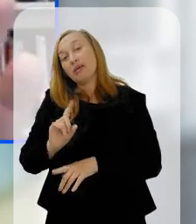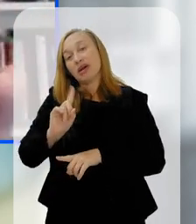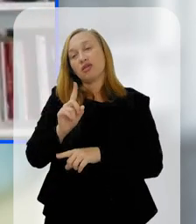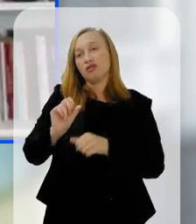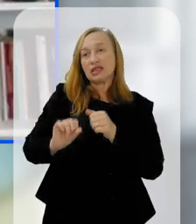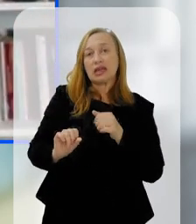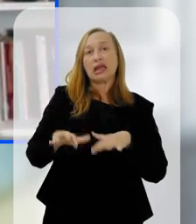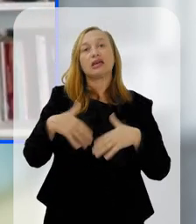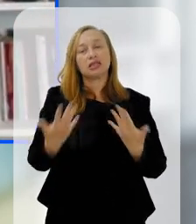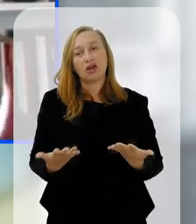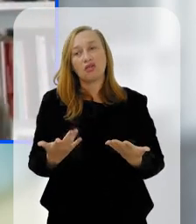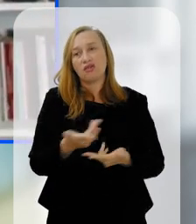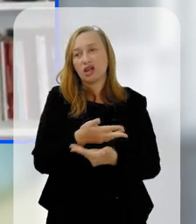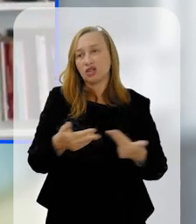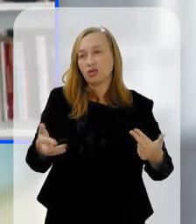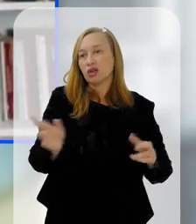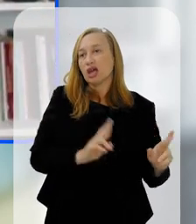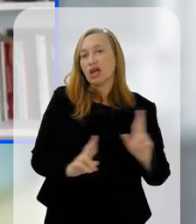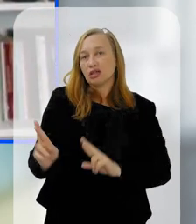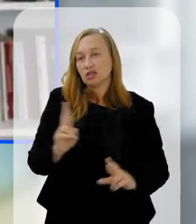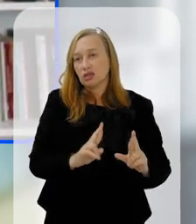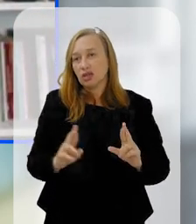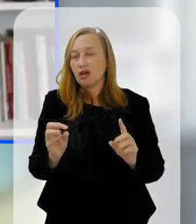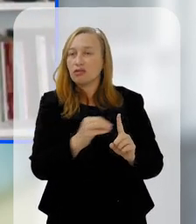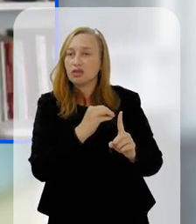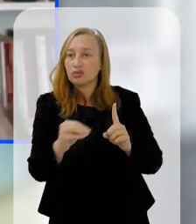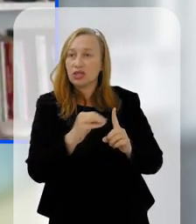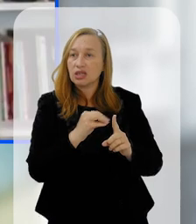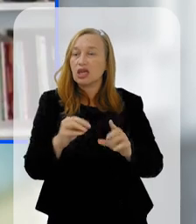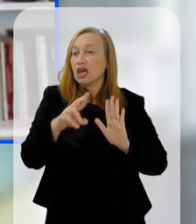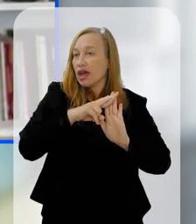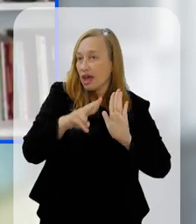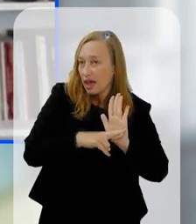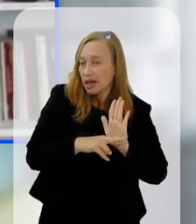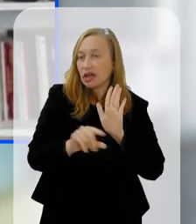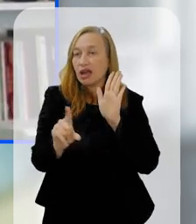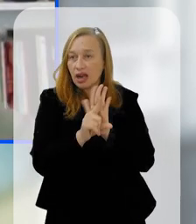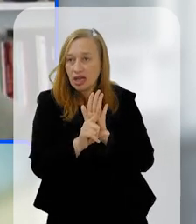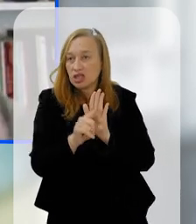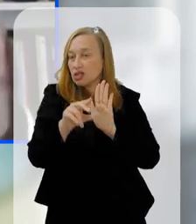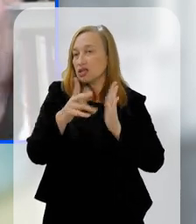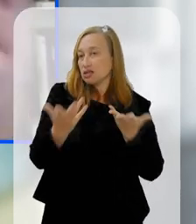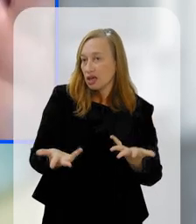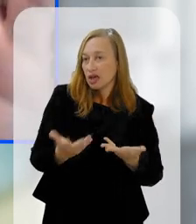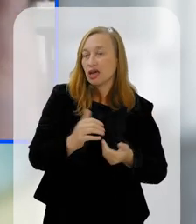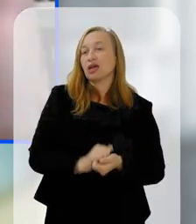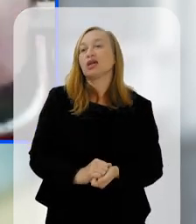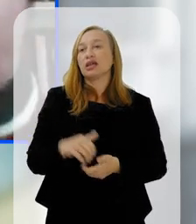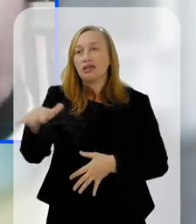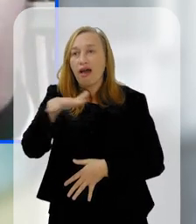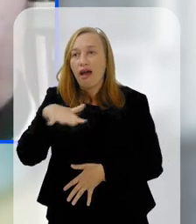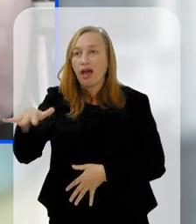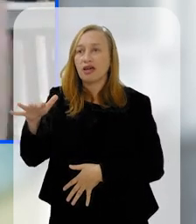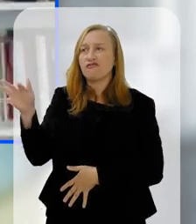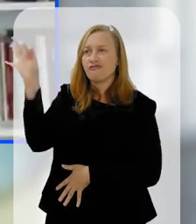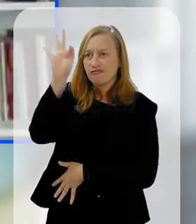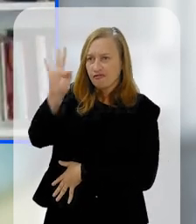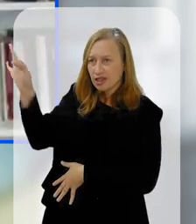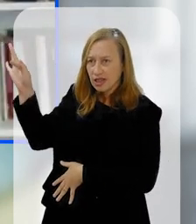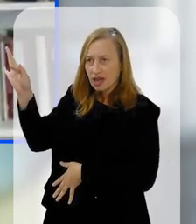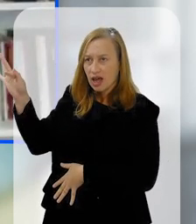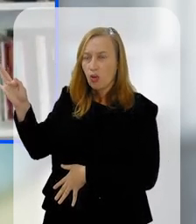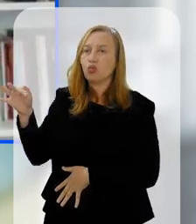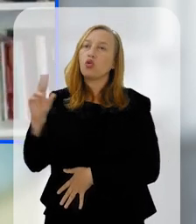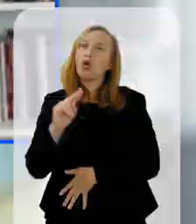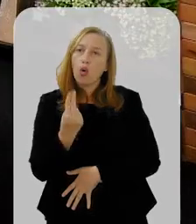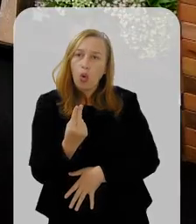tomadas. Então, muita coisa relacionada à flexibilização de leis, regras e normas, seja na esfera